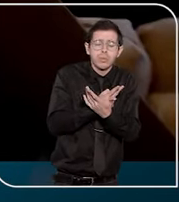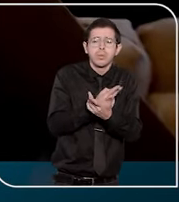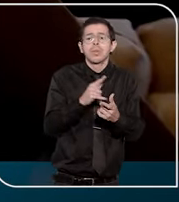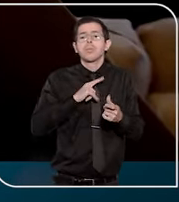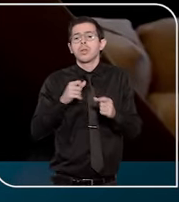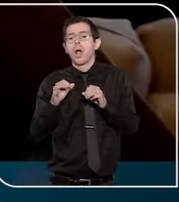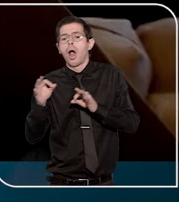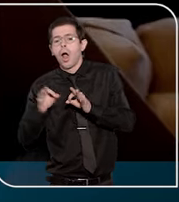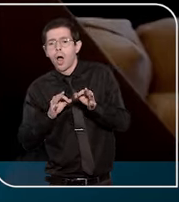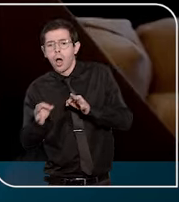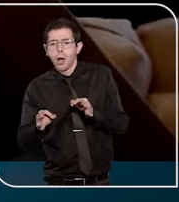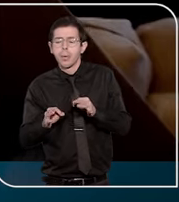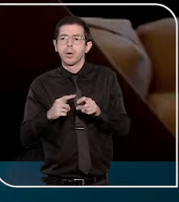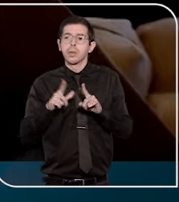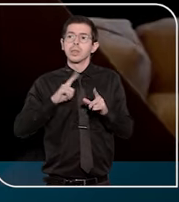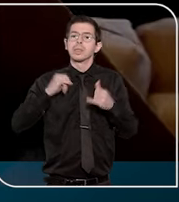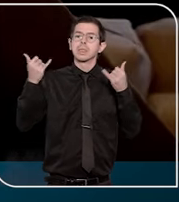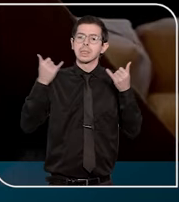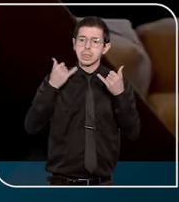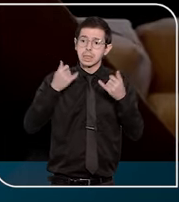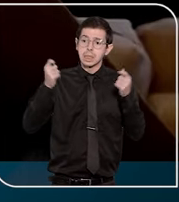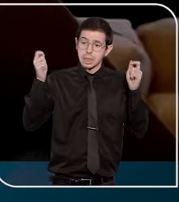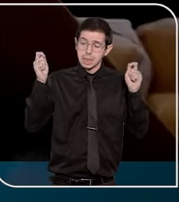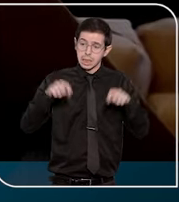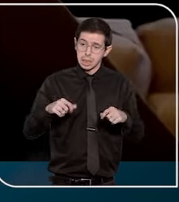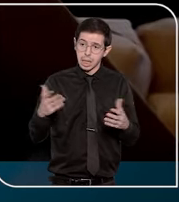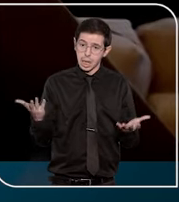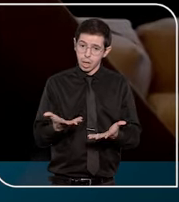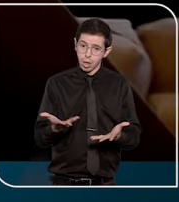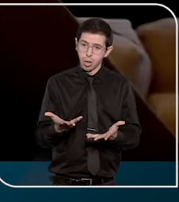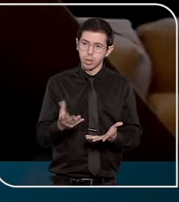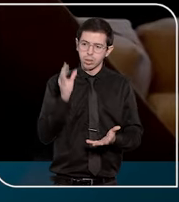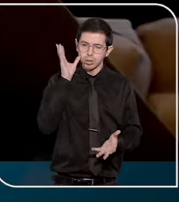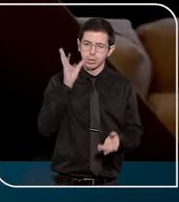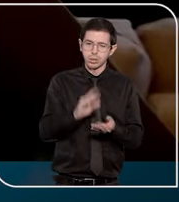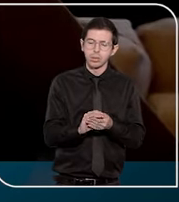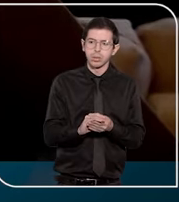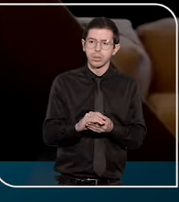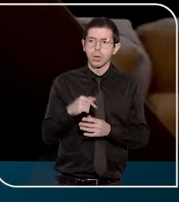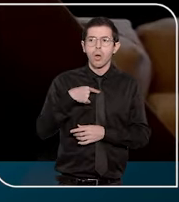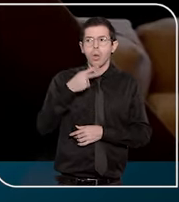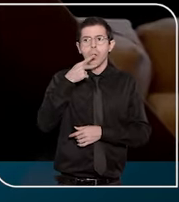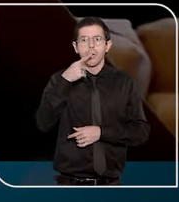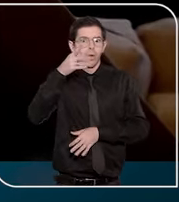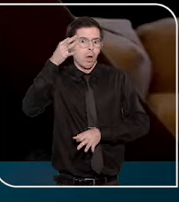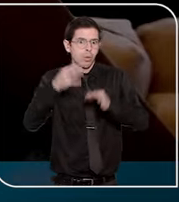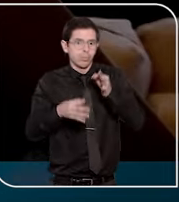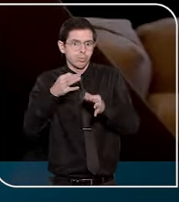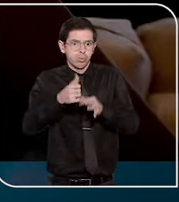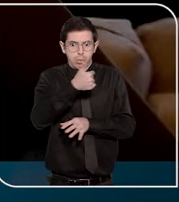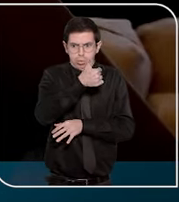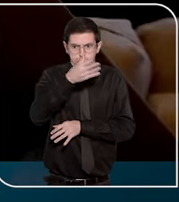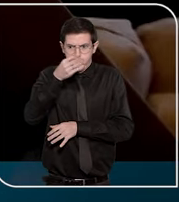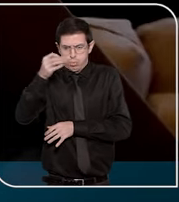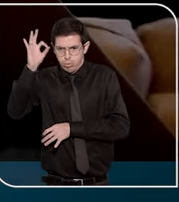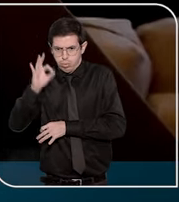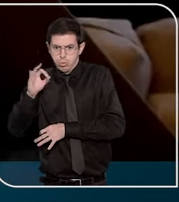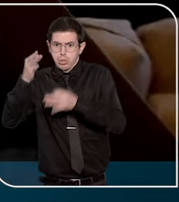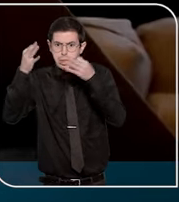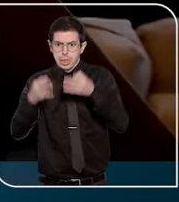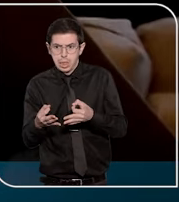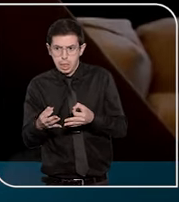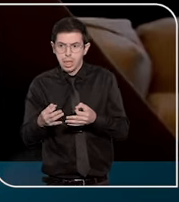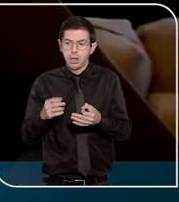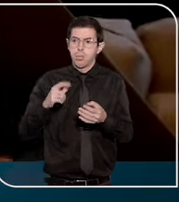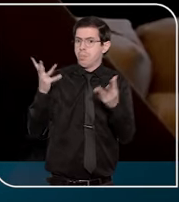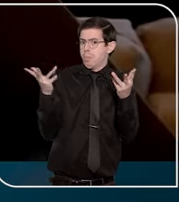corrigidos. Tem dado certo, eu imagino, e com isso eu não estou querendo dizer que o judiciário acerta em 100% dos casos. Claro que não. Eu sei que não. Mas eu